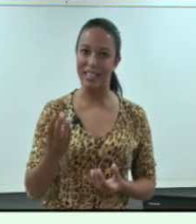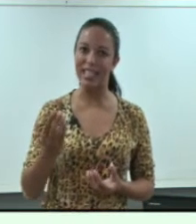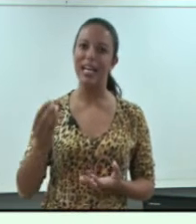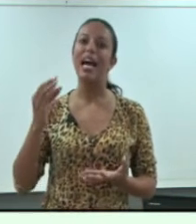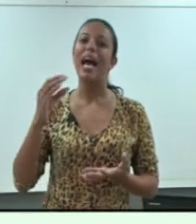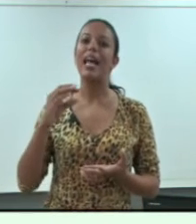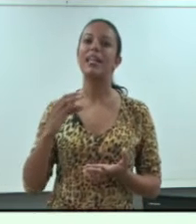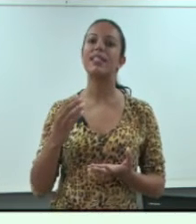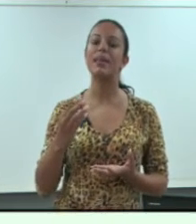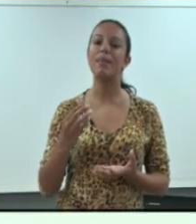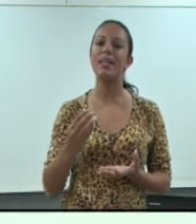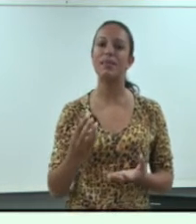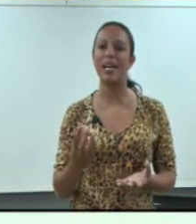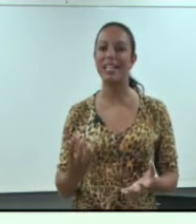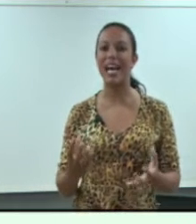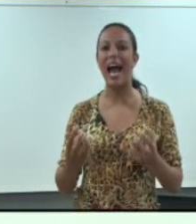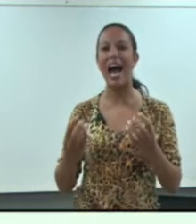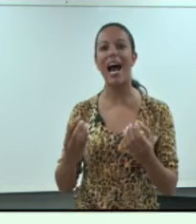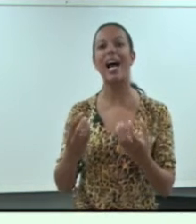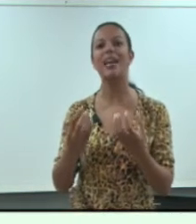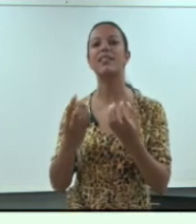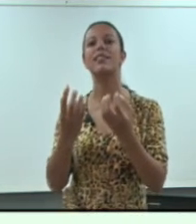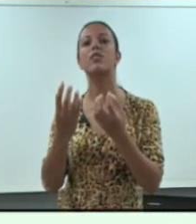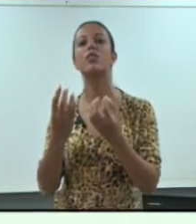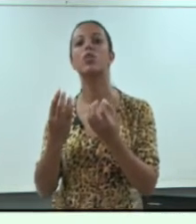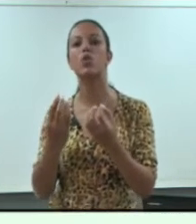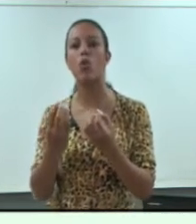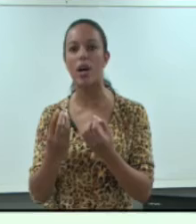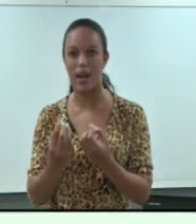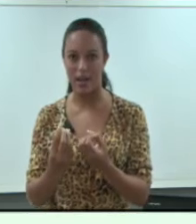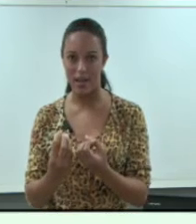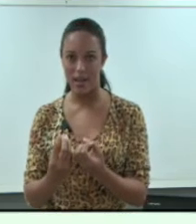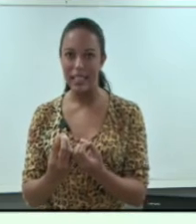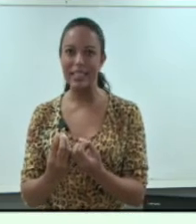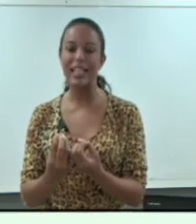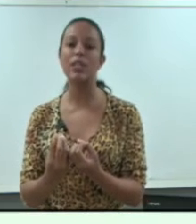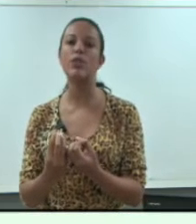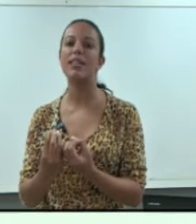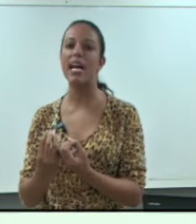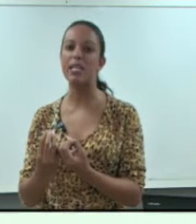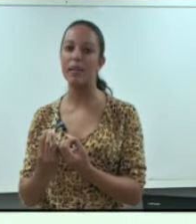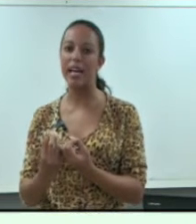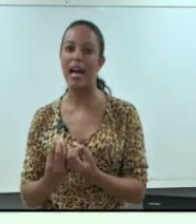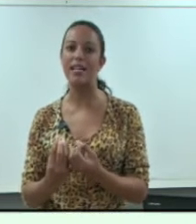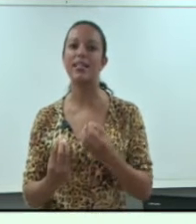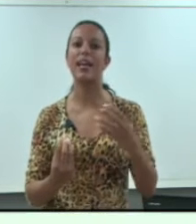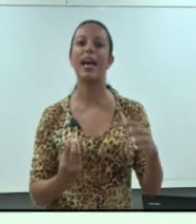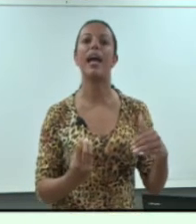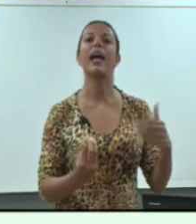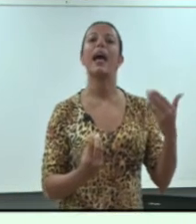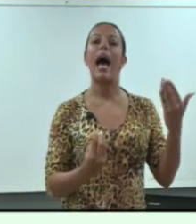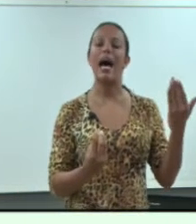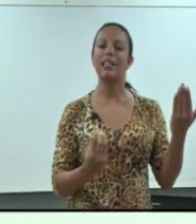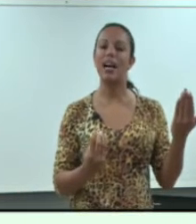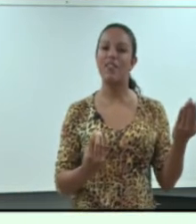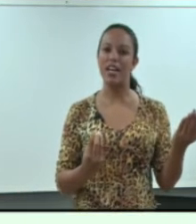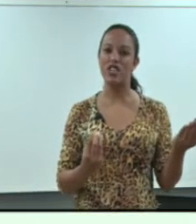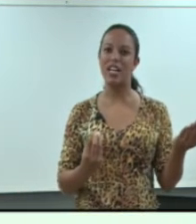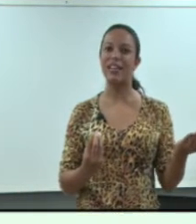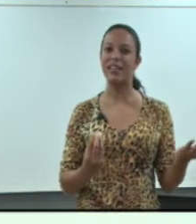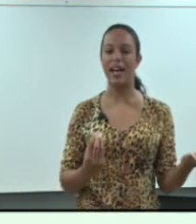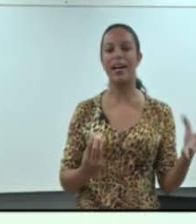uma planta ela simplesmente a raiz suga tanto os sais minerais que é